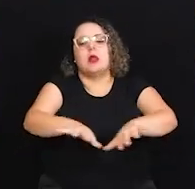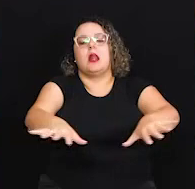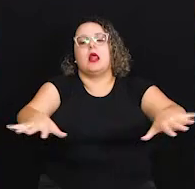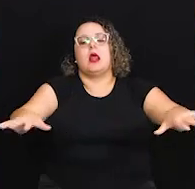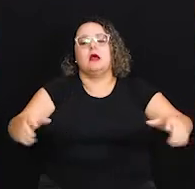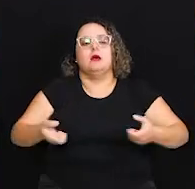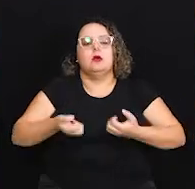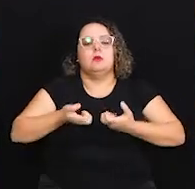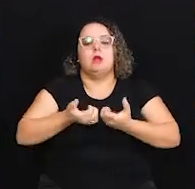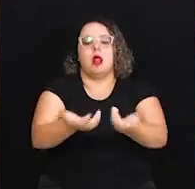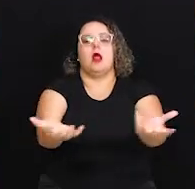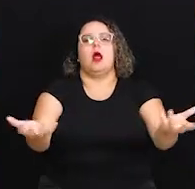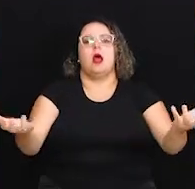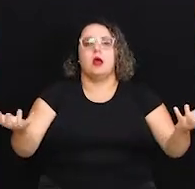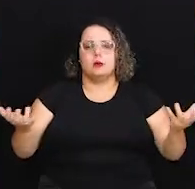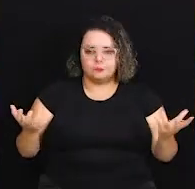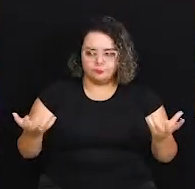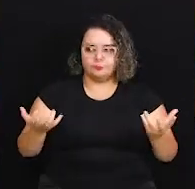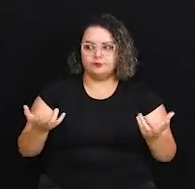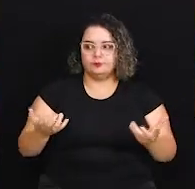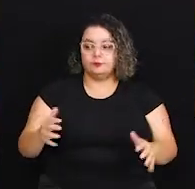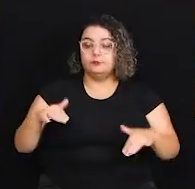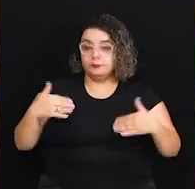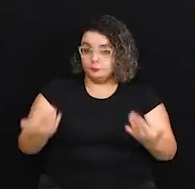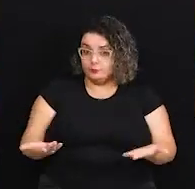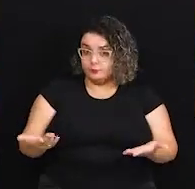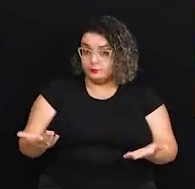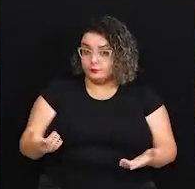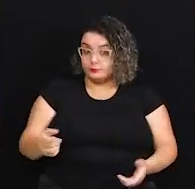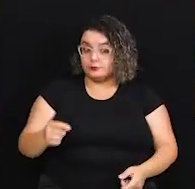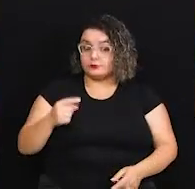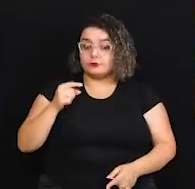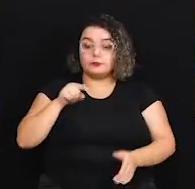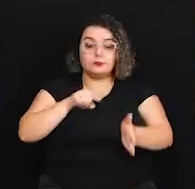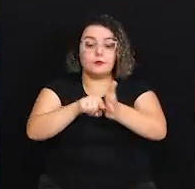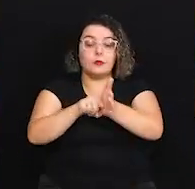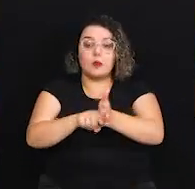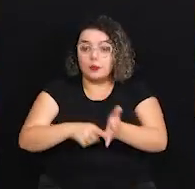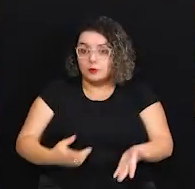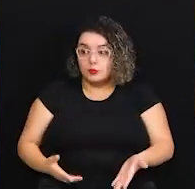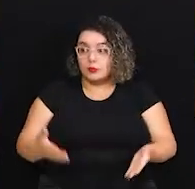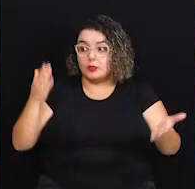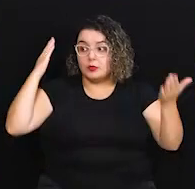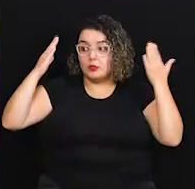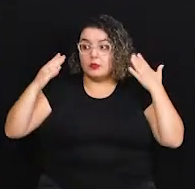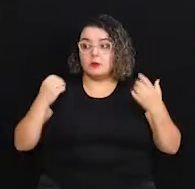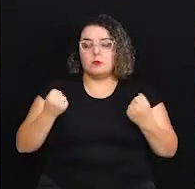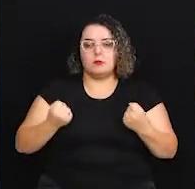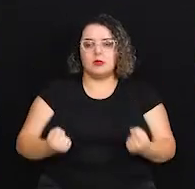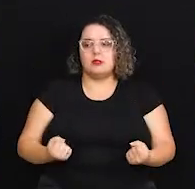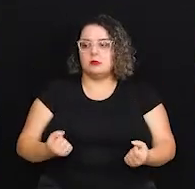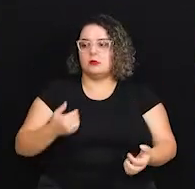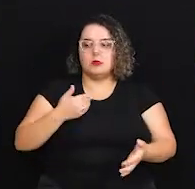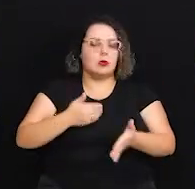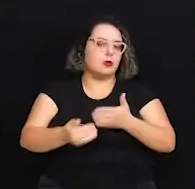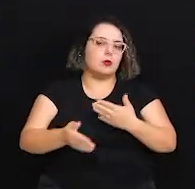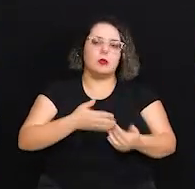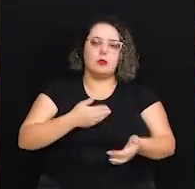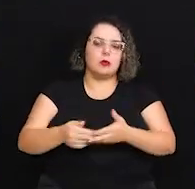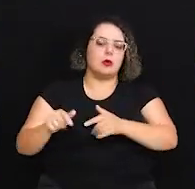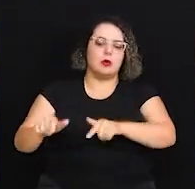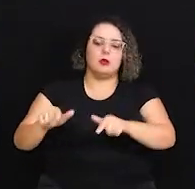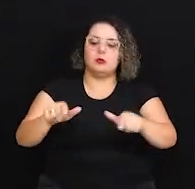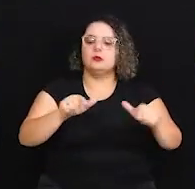né, possa consumir uma mata inteira. Qual é a grande questão? O bombeiro ele vai com um caminhão. O caminhão é pesado, não é qualquer terreno que o